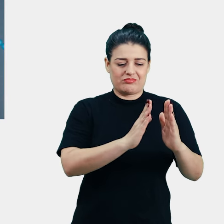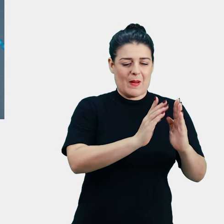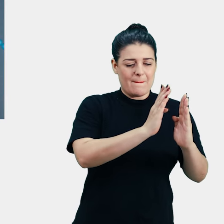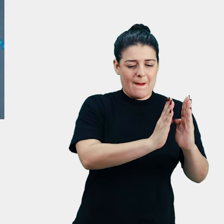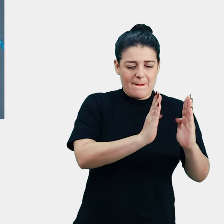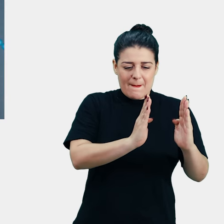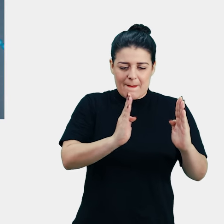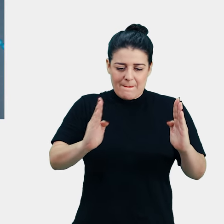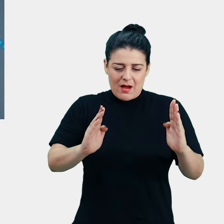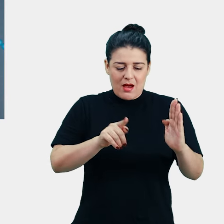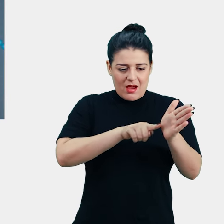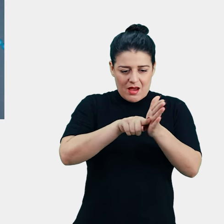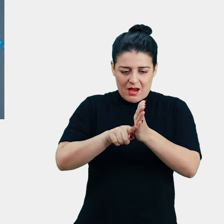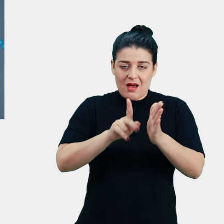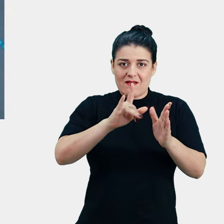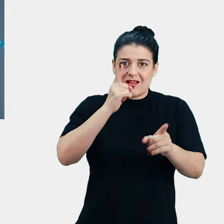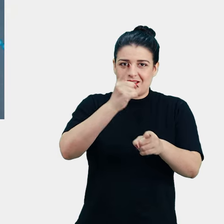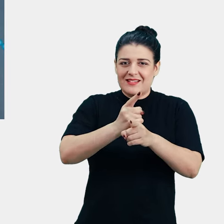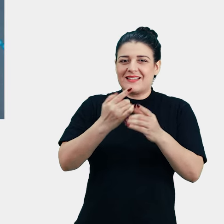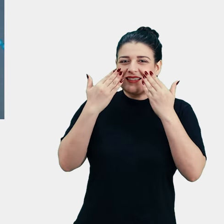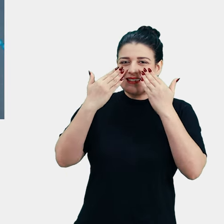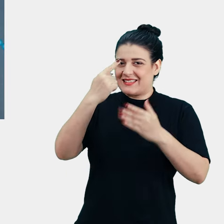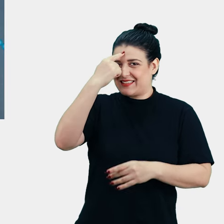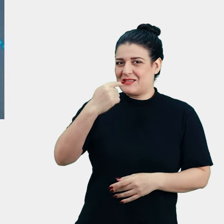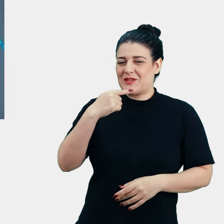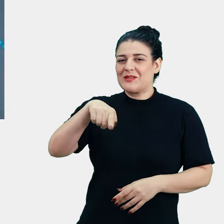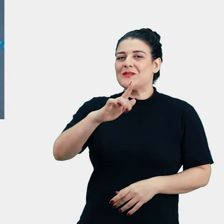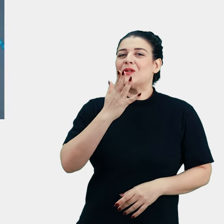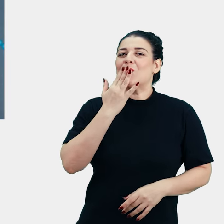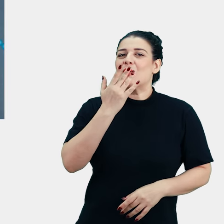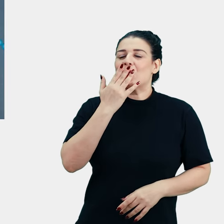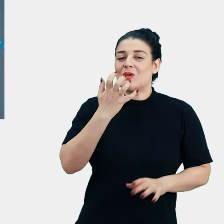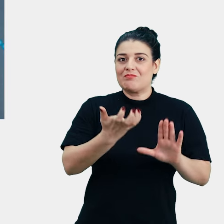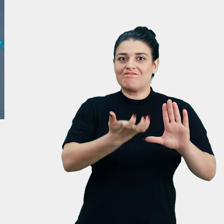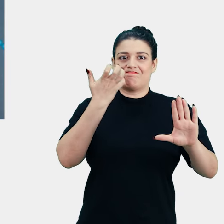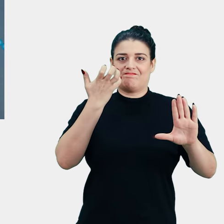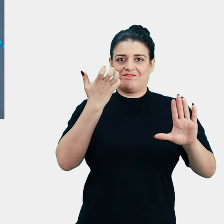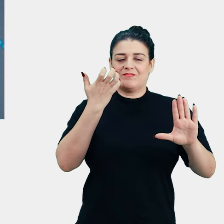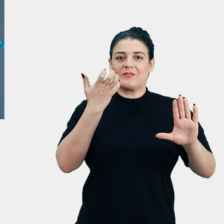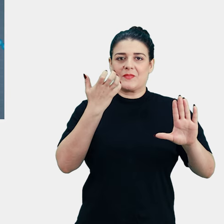e serão detectados, como mostro aqui nessa imagem para vocês, colorida, tá? Os